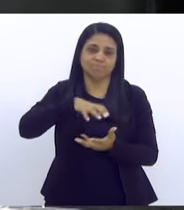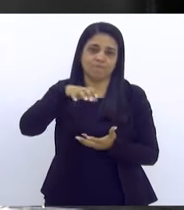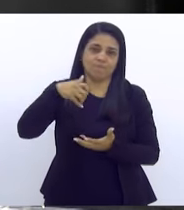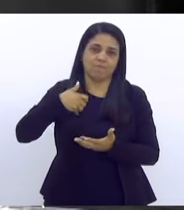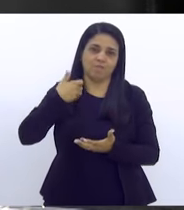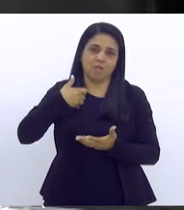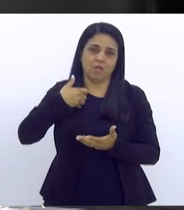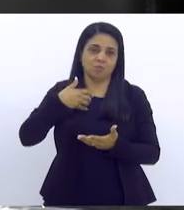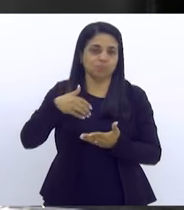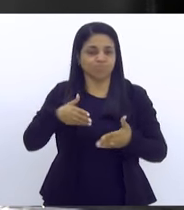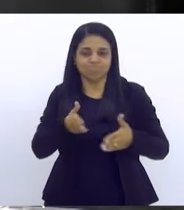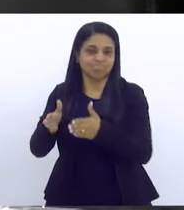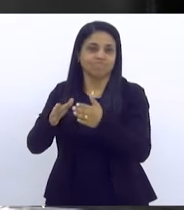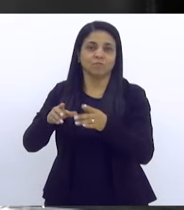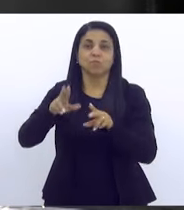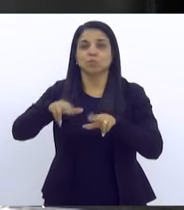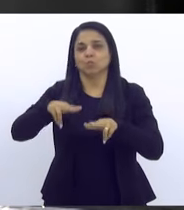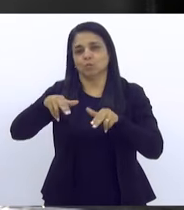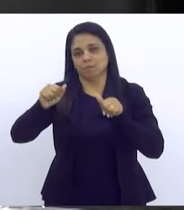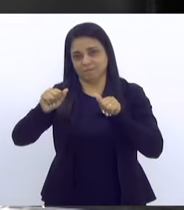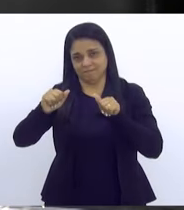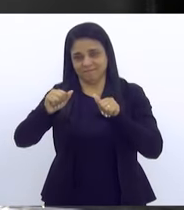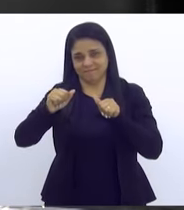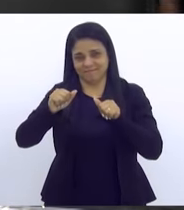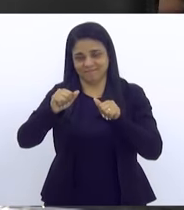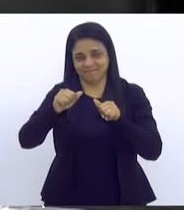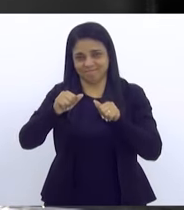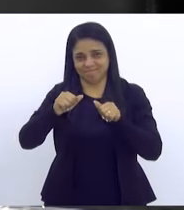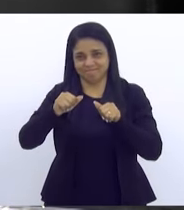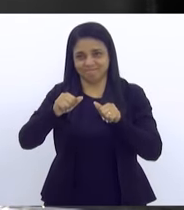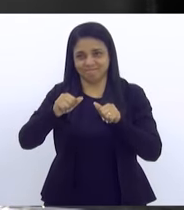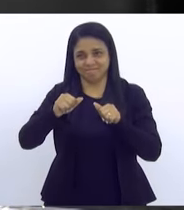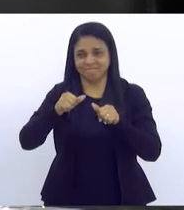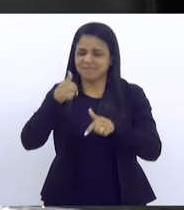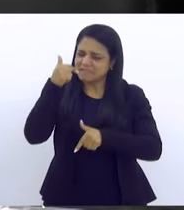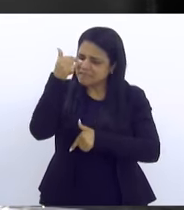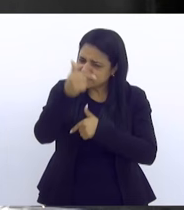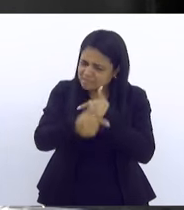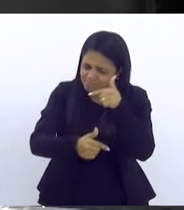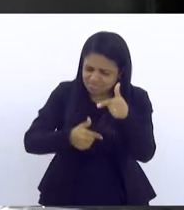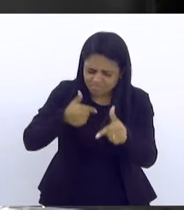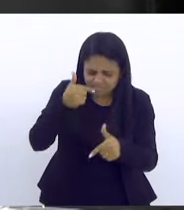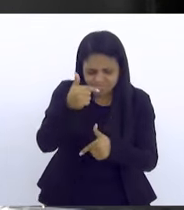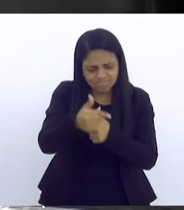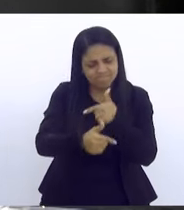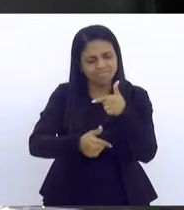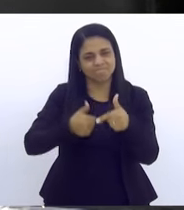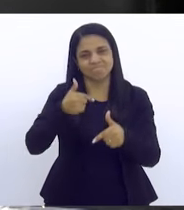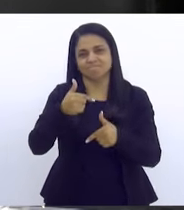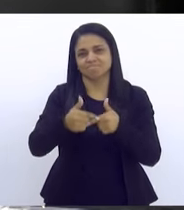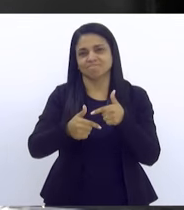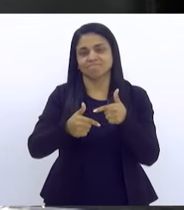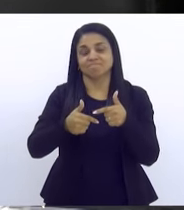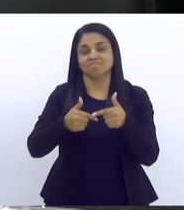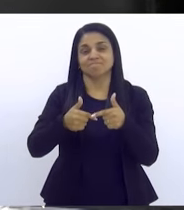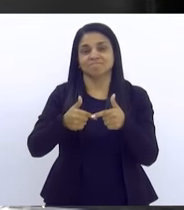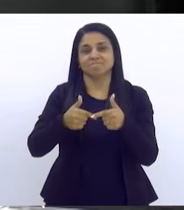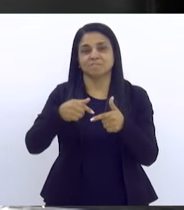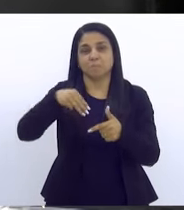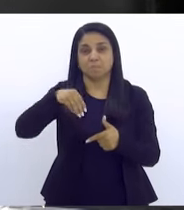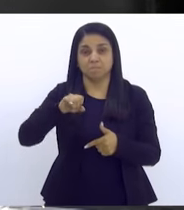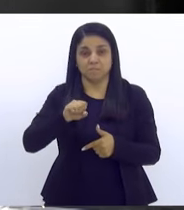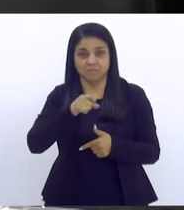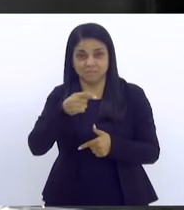se desviará dele. Essa árdua tarefa está na mão de todas